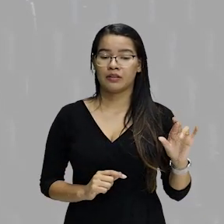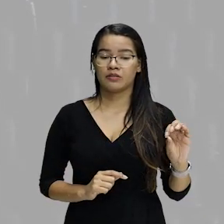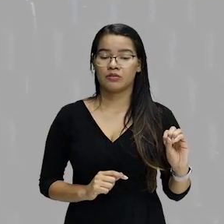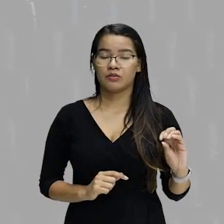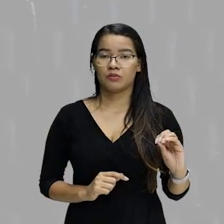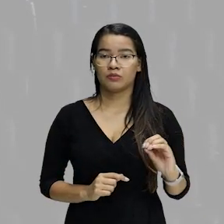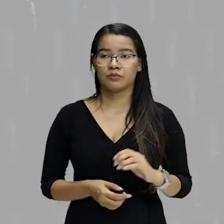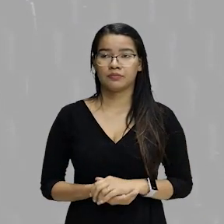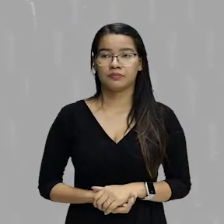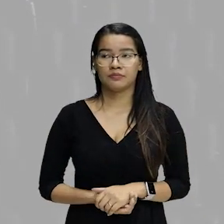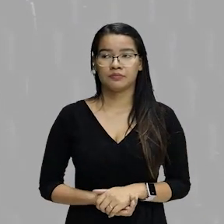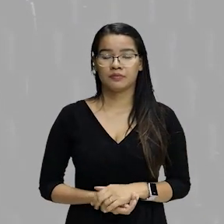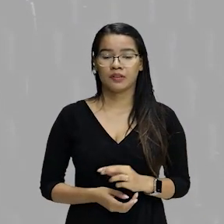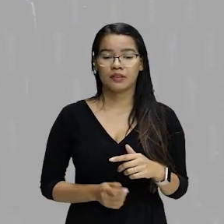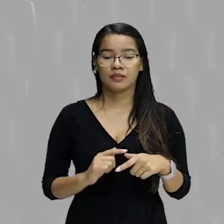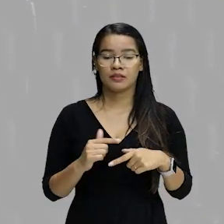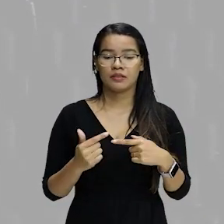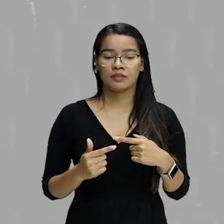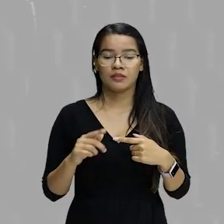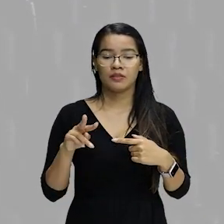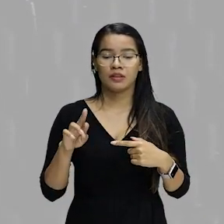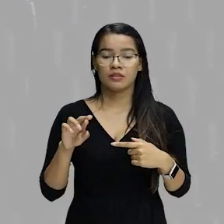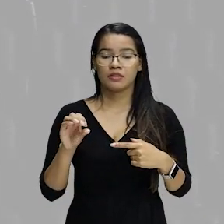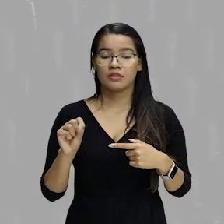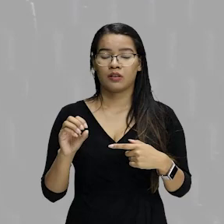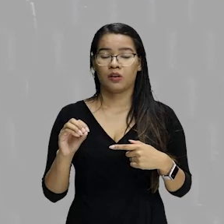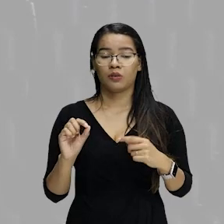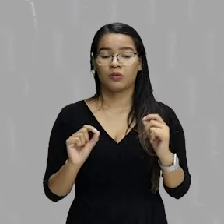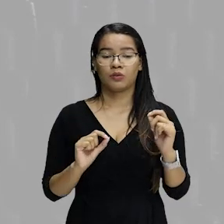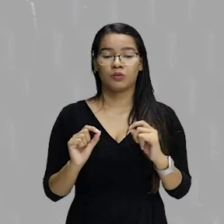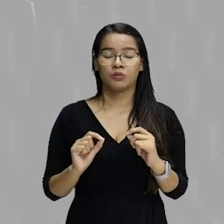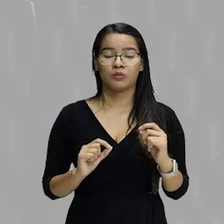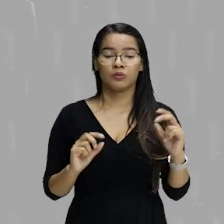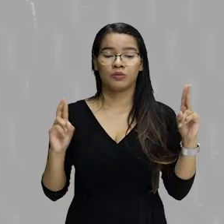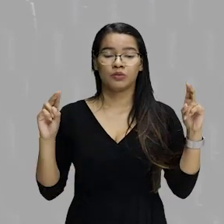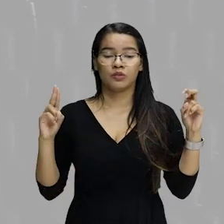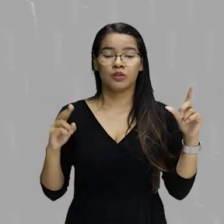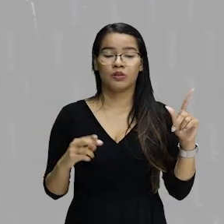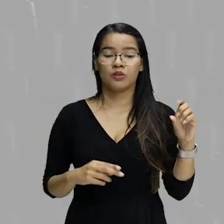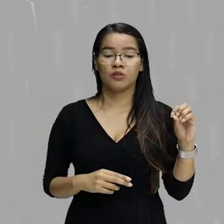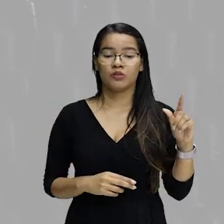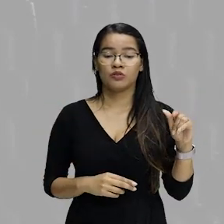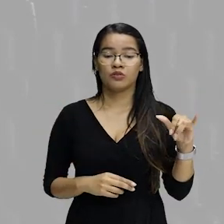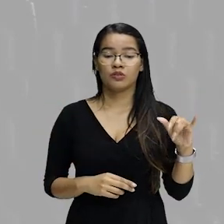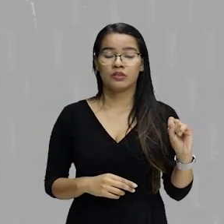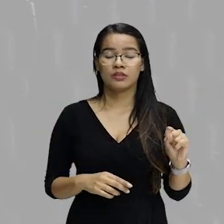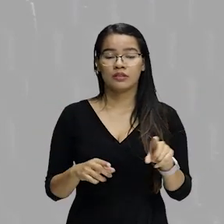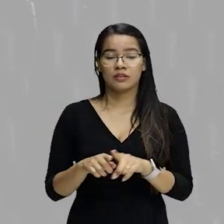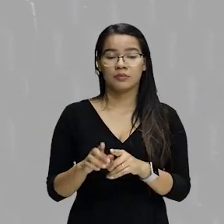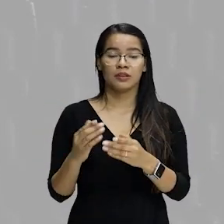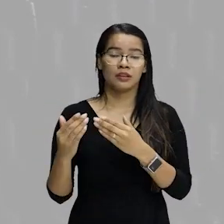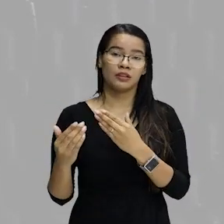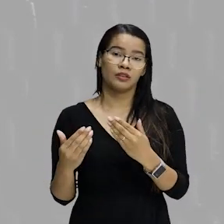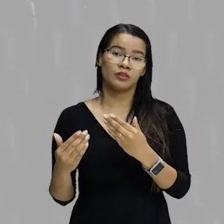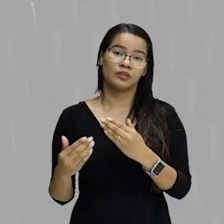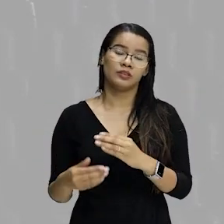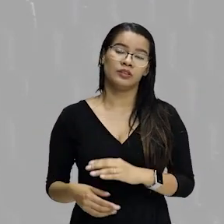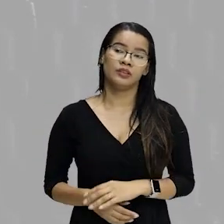4, 5, 6, 7 versos. O título dele é Logias e Analogias. Ele